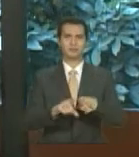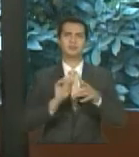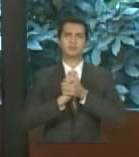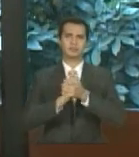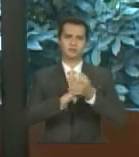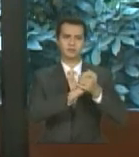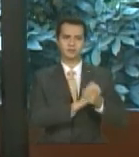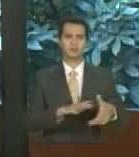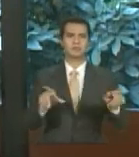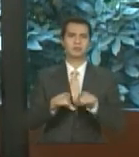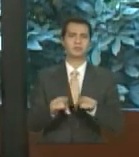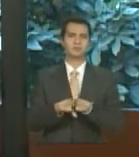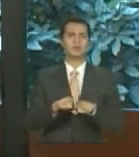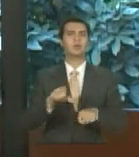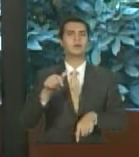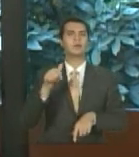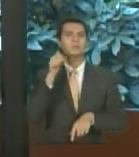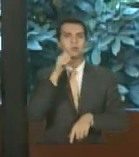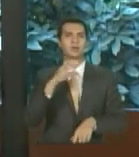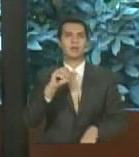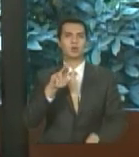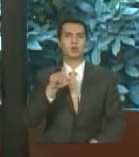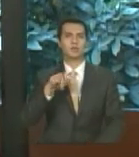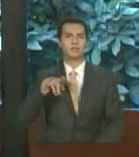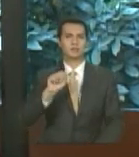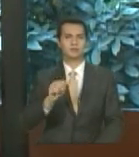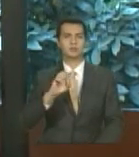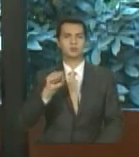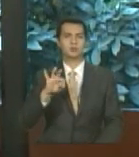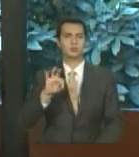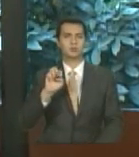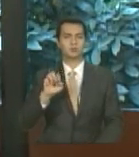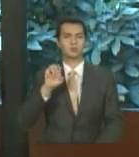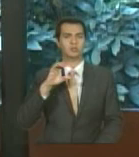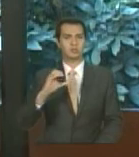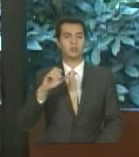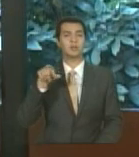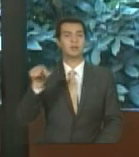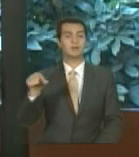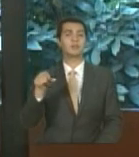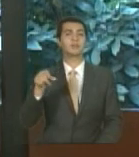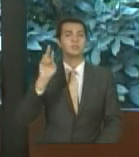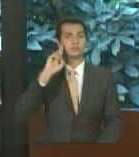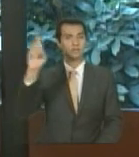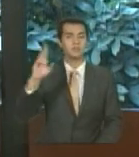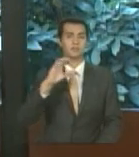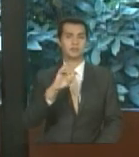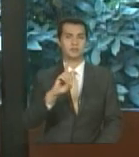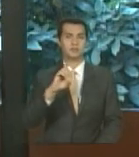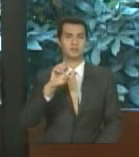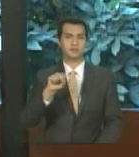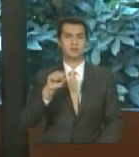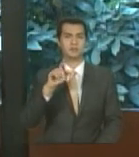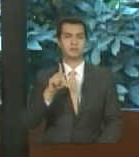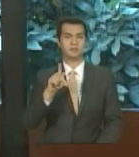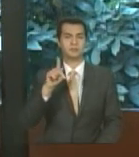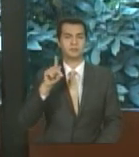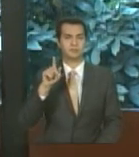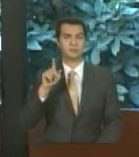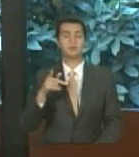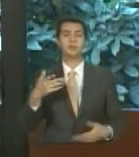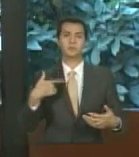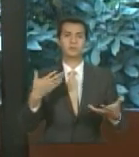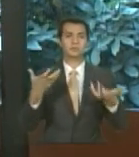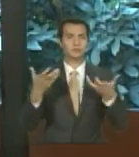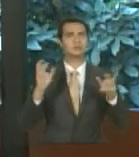doutora Carolina Stuck, diretora do DRSP, a todos envolvidos nesse processo, e dizer que espero